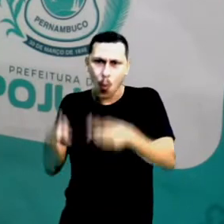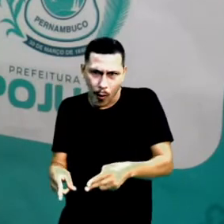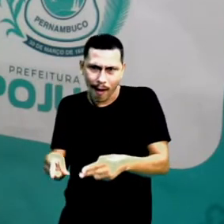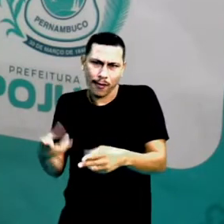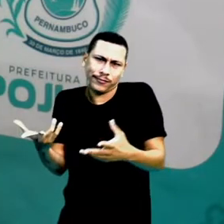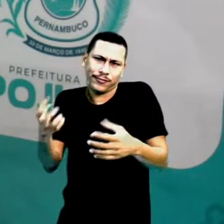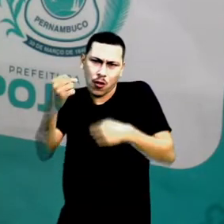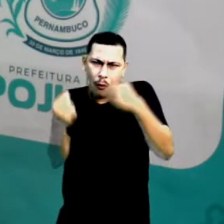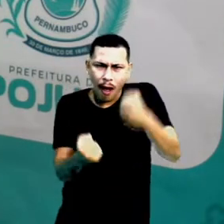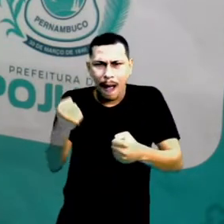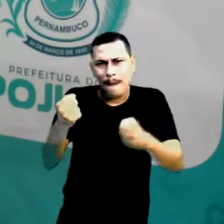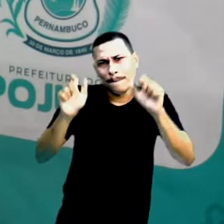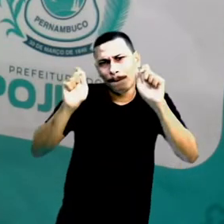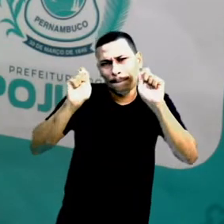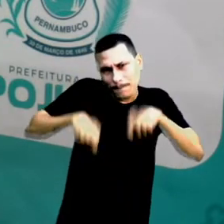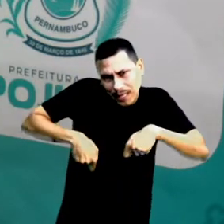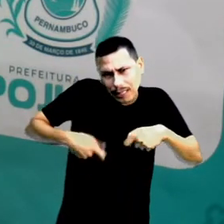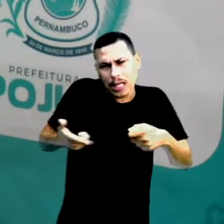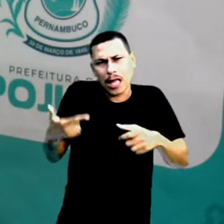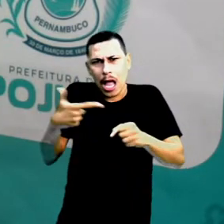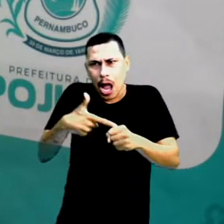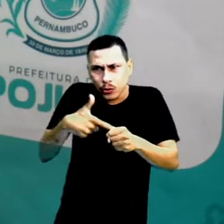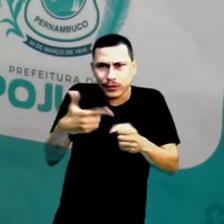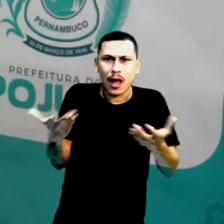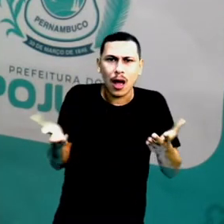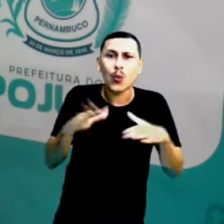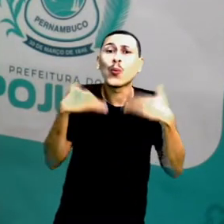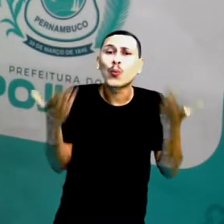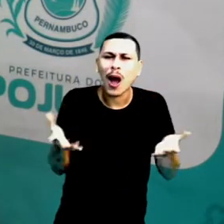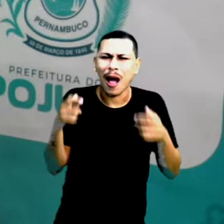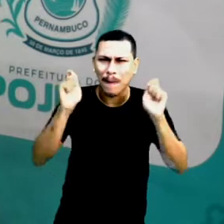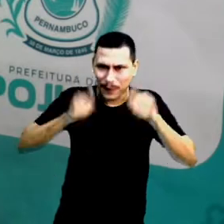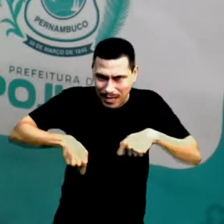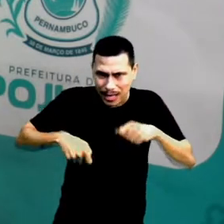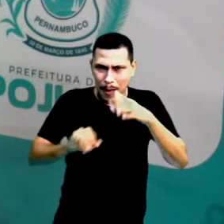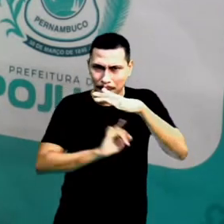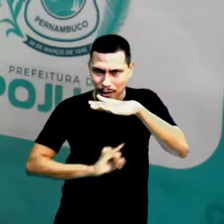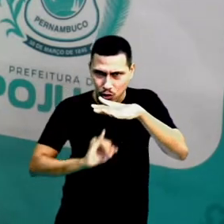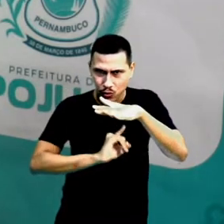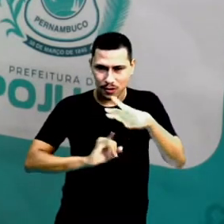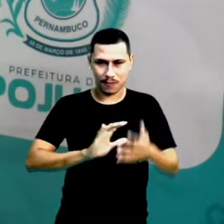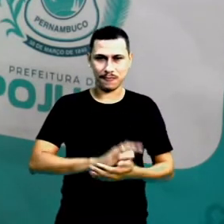precisa de diesel ou precisa de alguma gasolina? Precisa de quê para funcionar uma indústria?